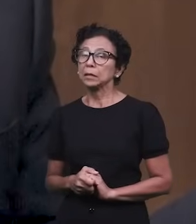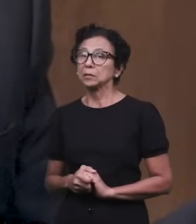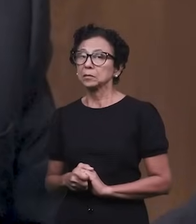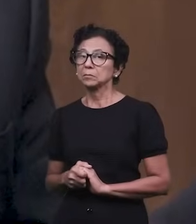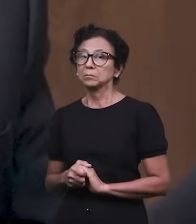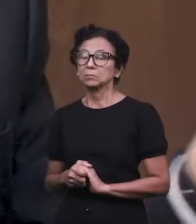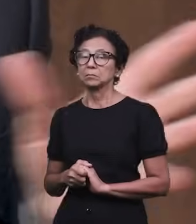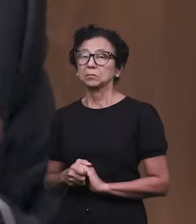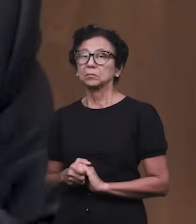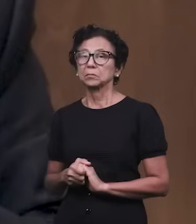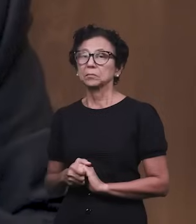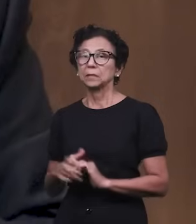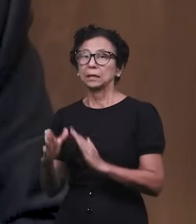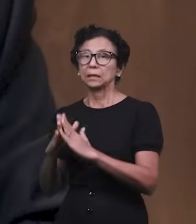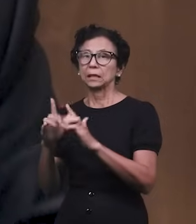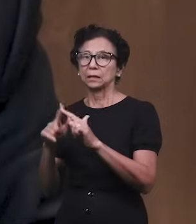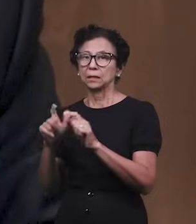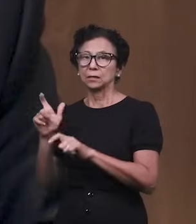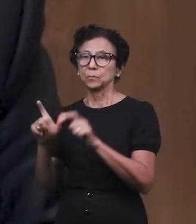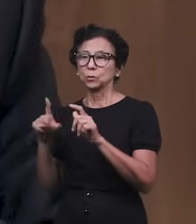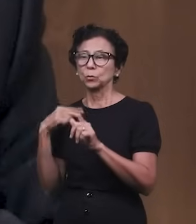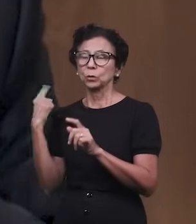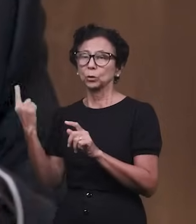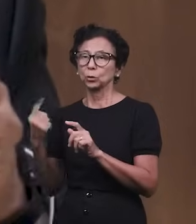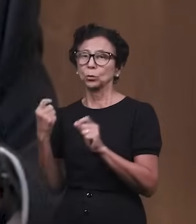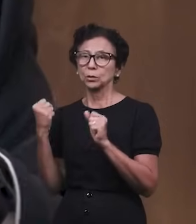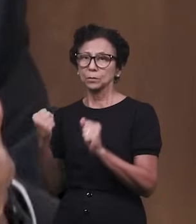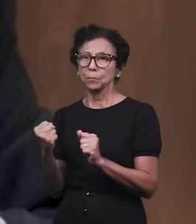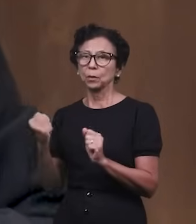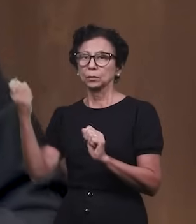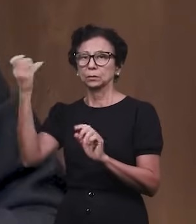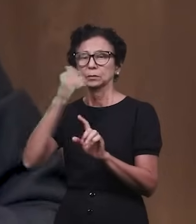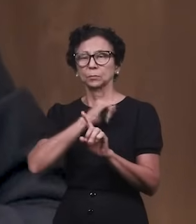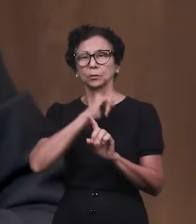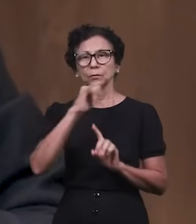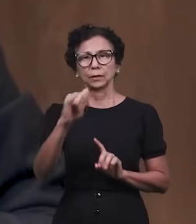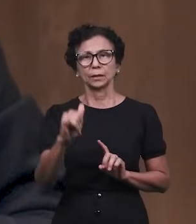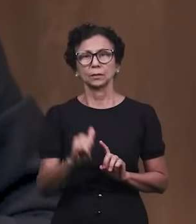dos recursos da graça e a pessoa não